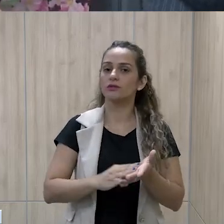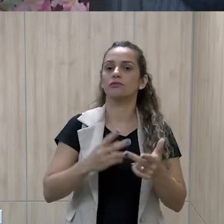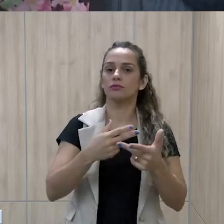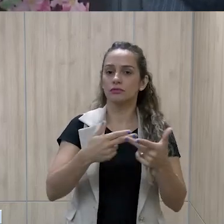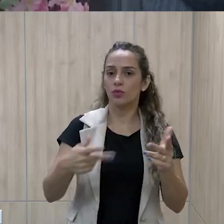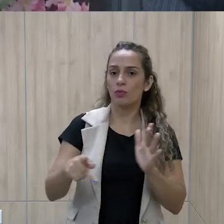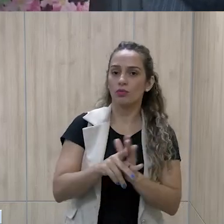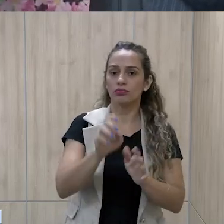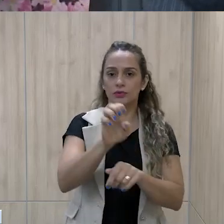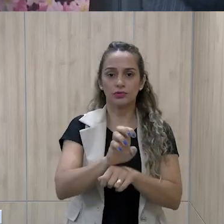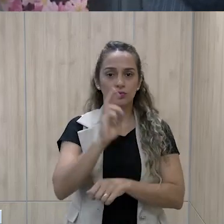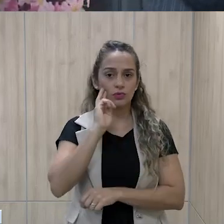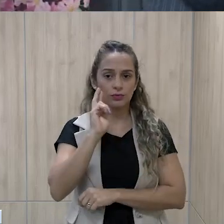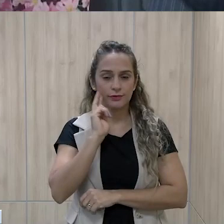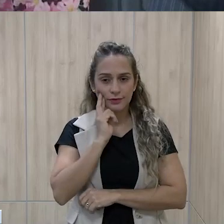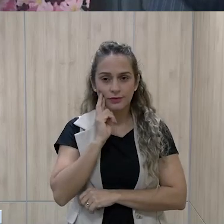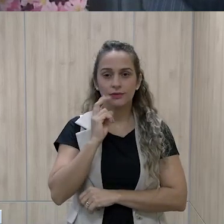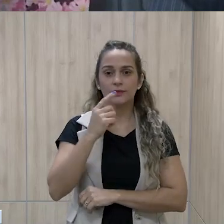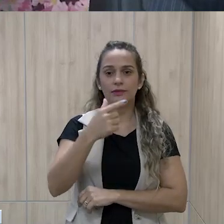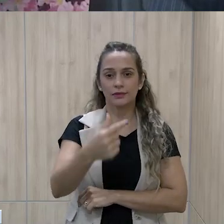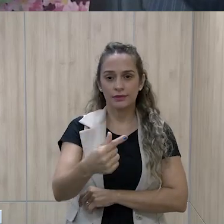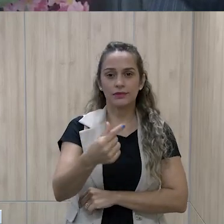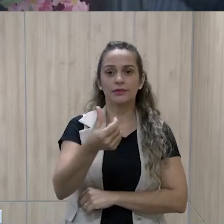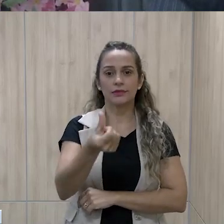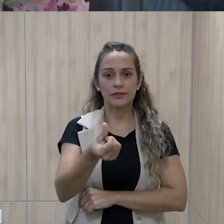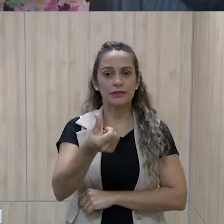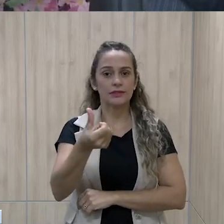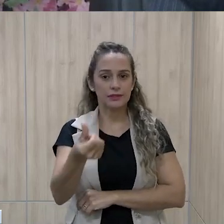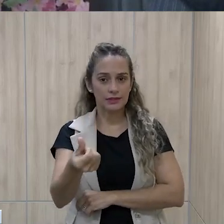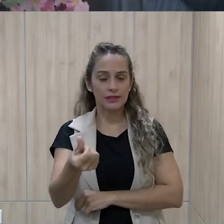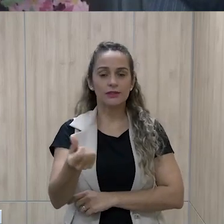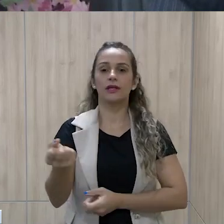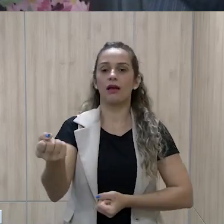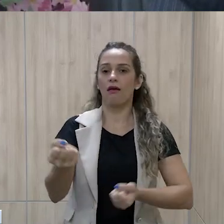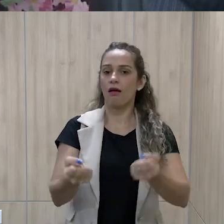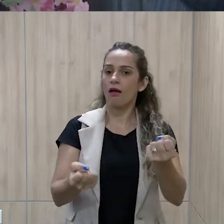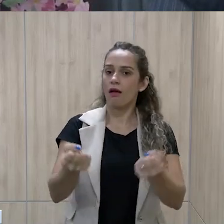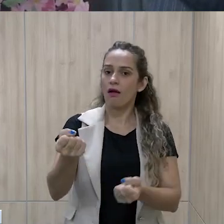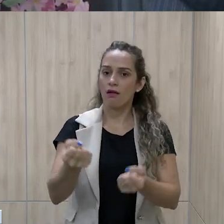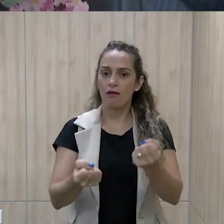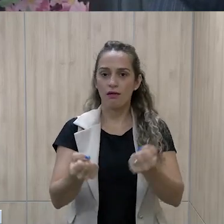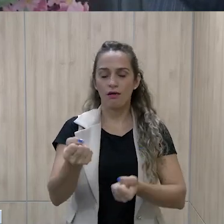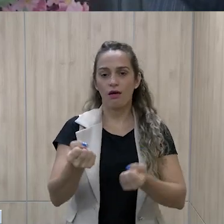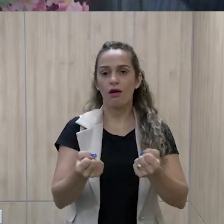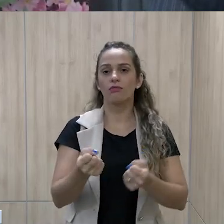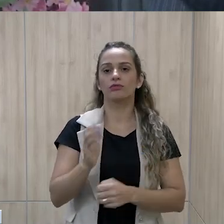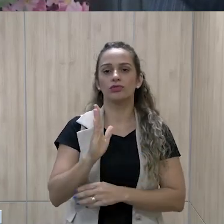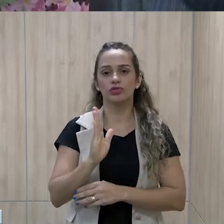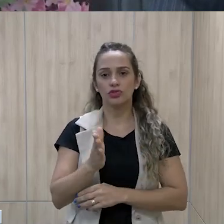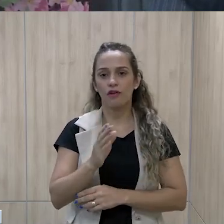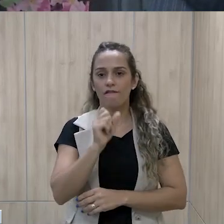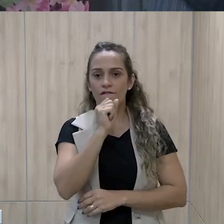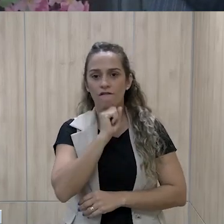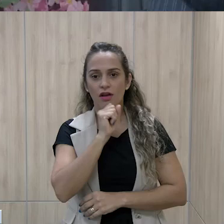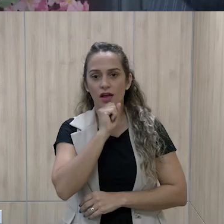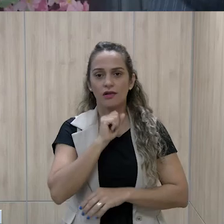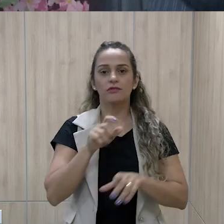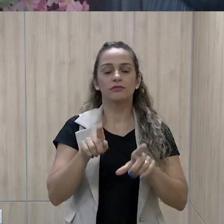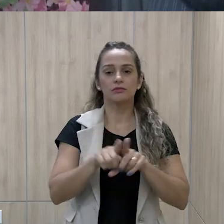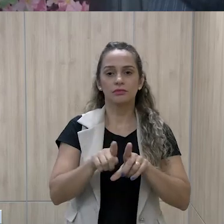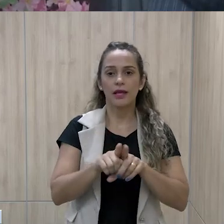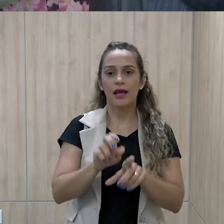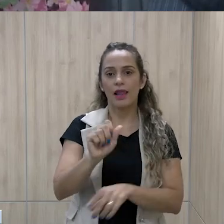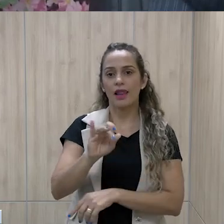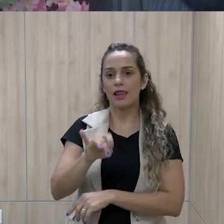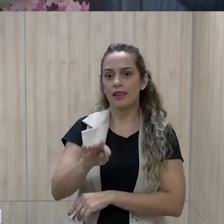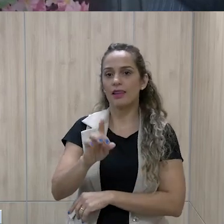taxas e multas estaduais dos 766 veículos e sucatas a serem